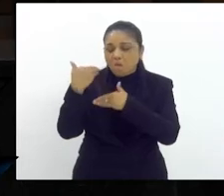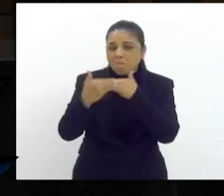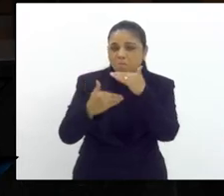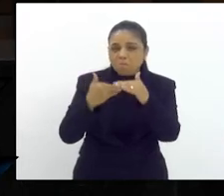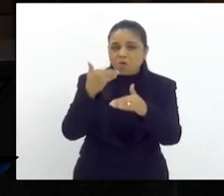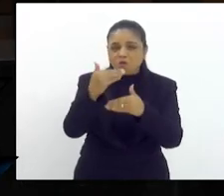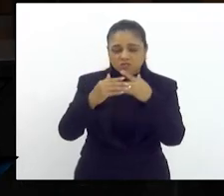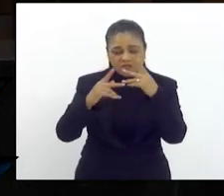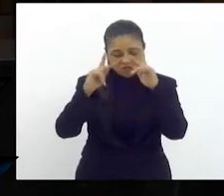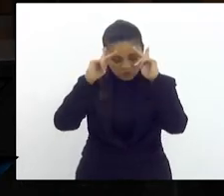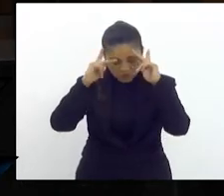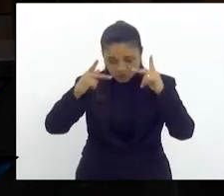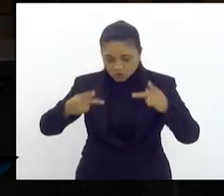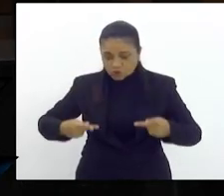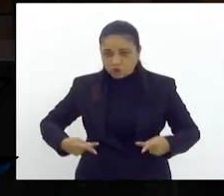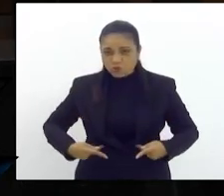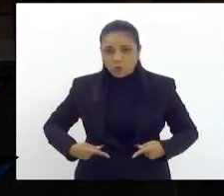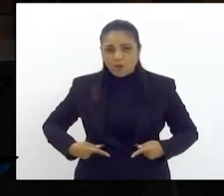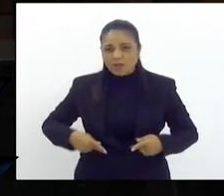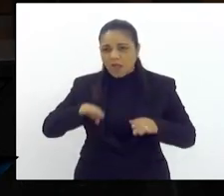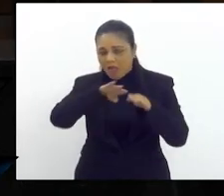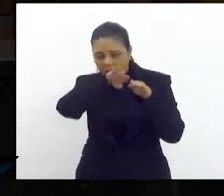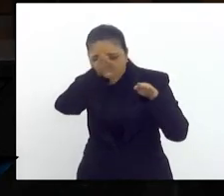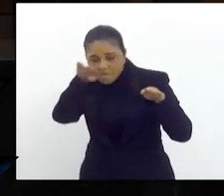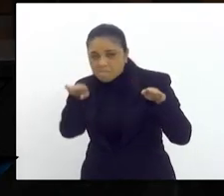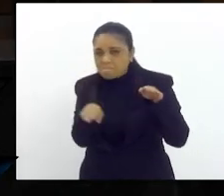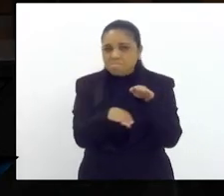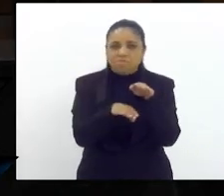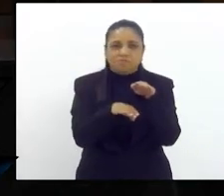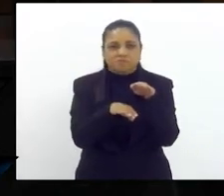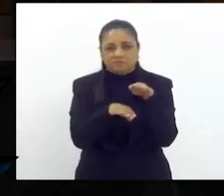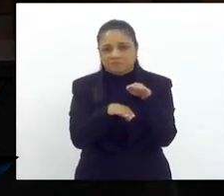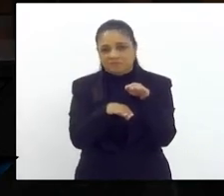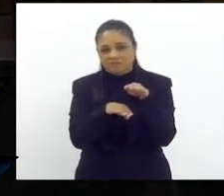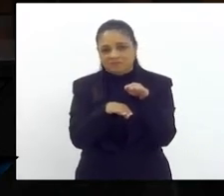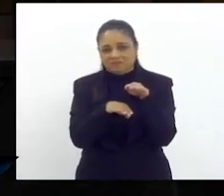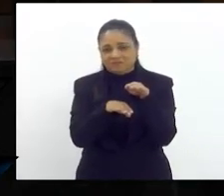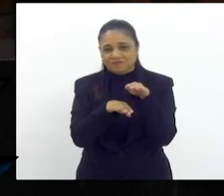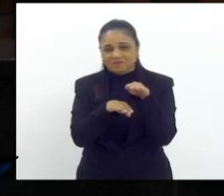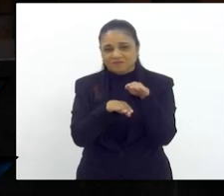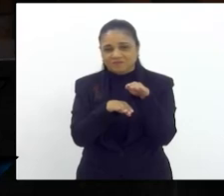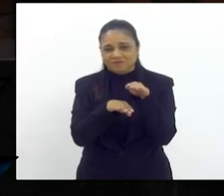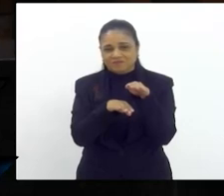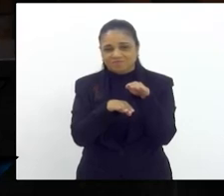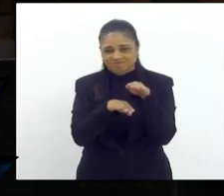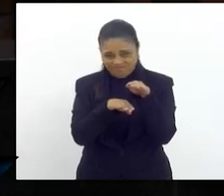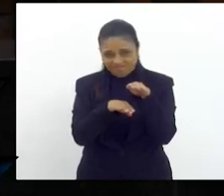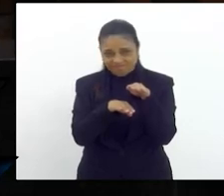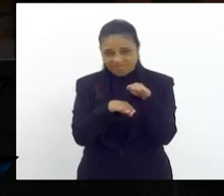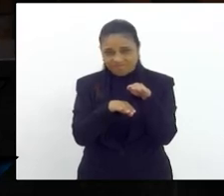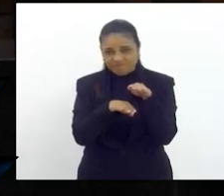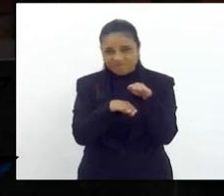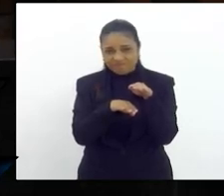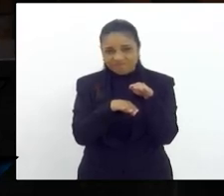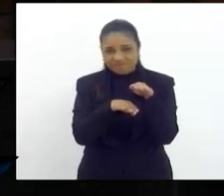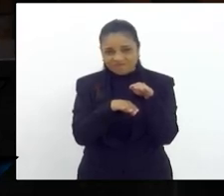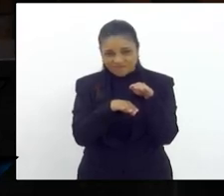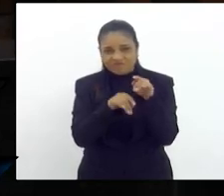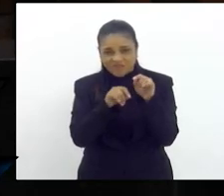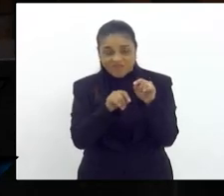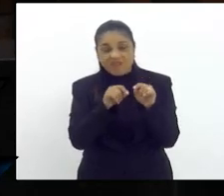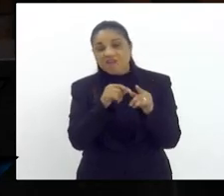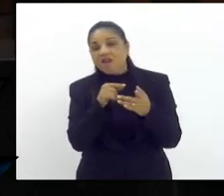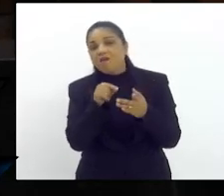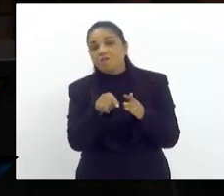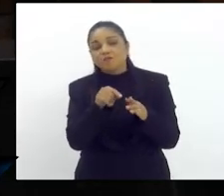desumanizar a vítima e colocá-la numa condição de objetificação de coisificação